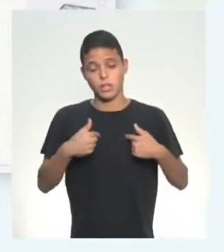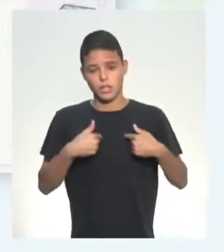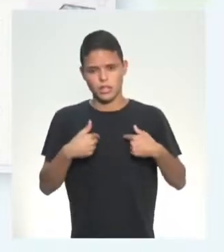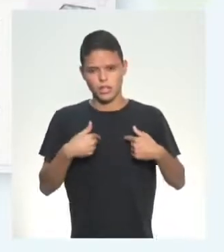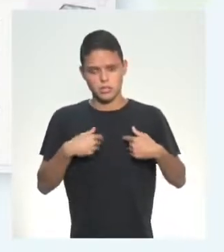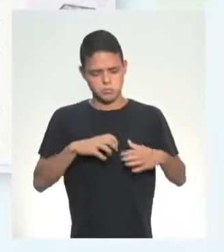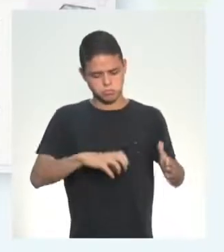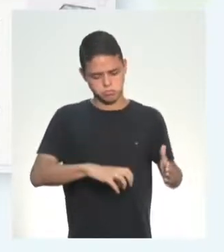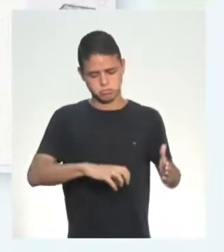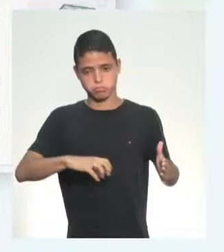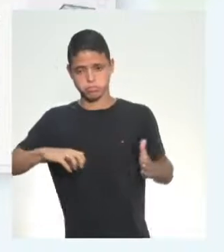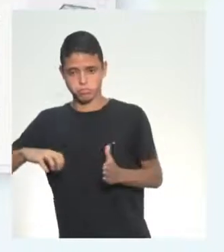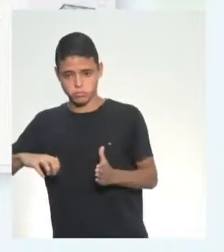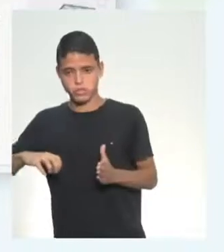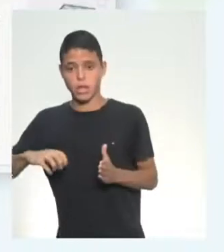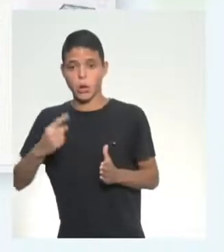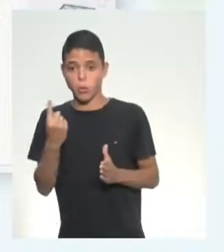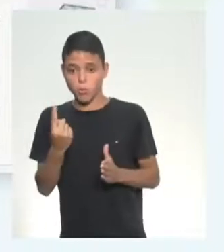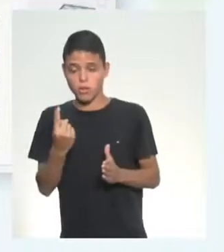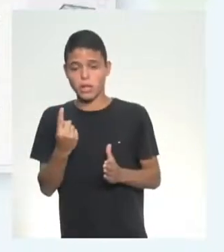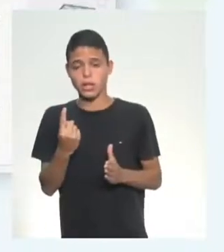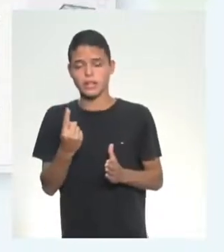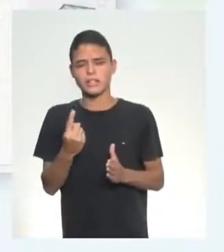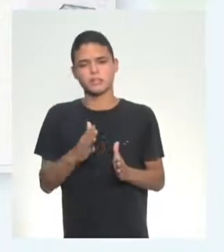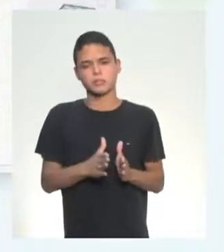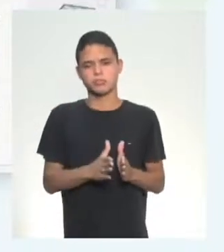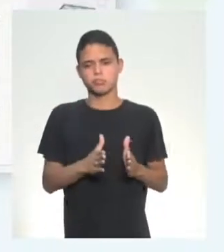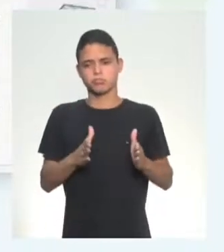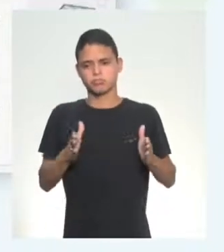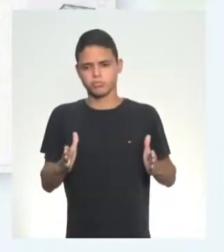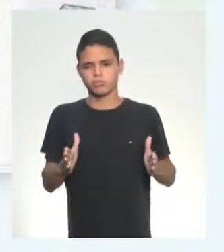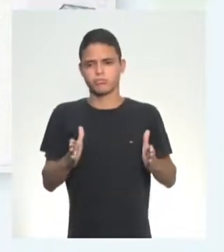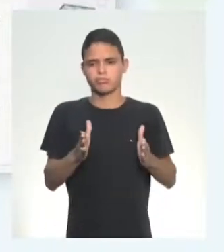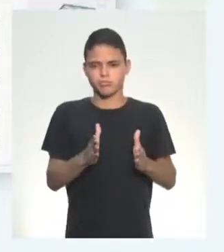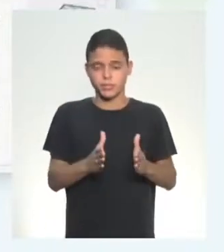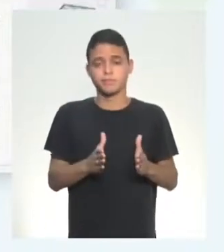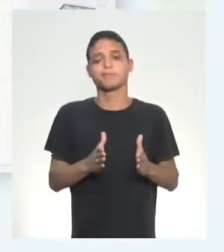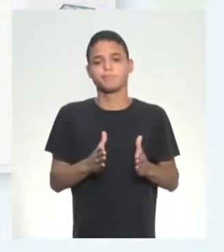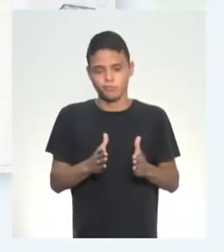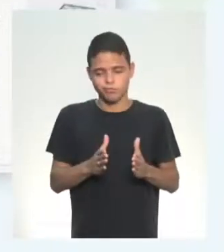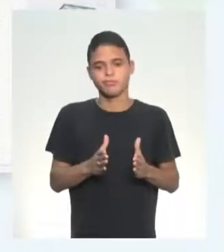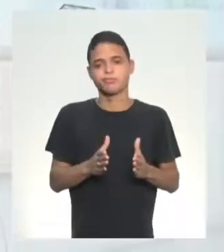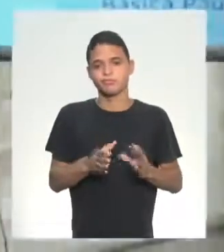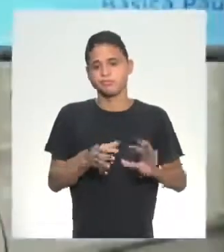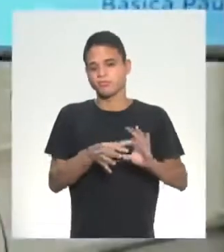parte ou vai diminuir, não vai fazer isso de forma proporcional.